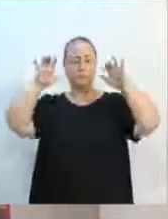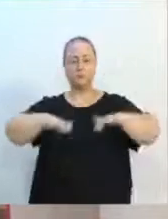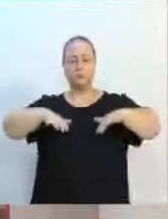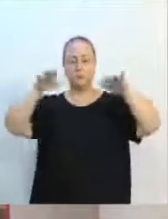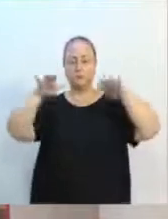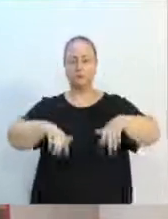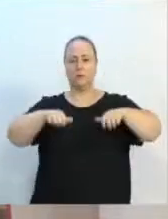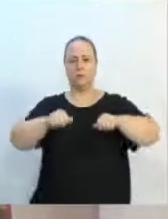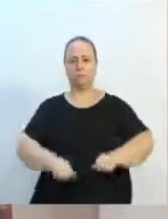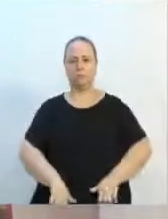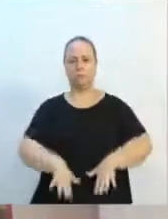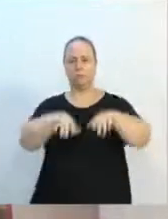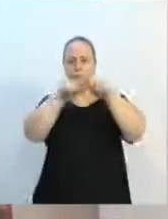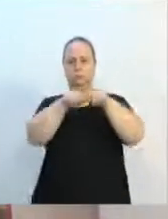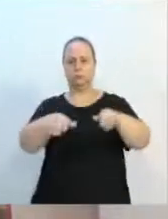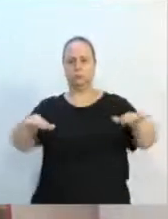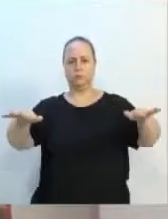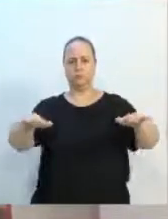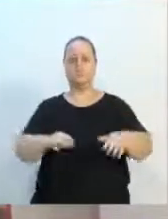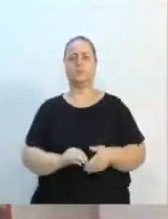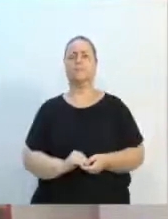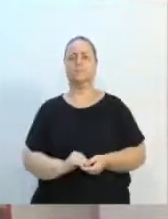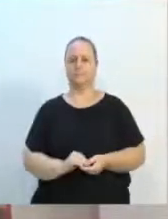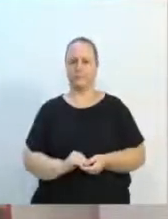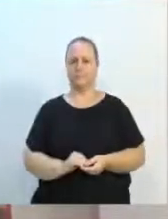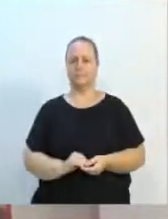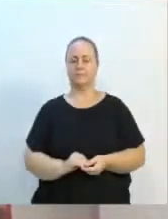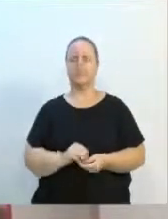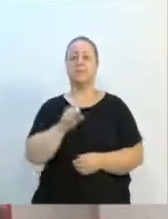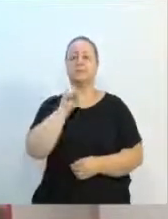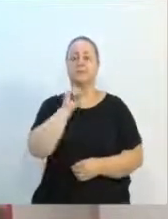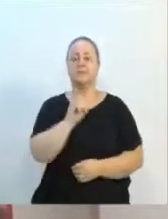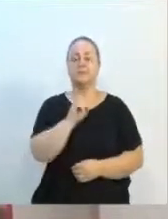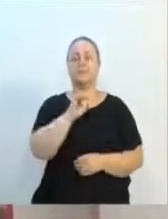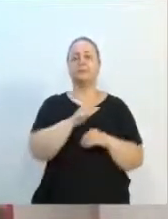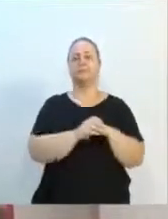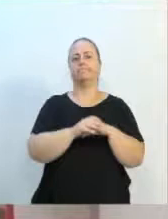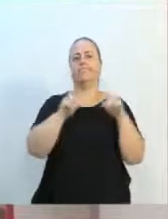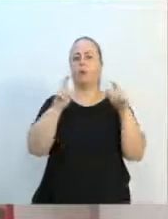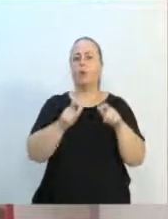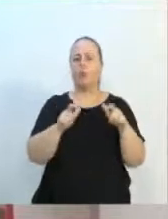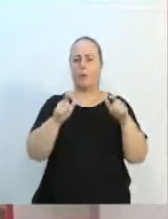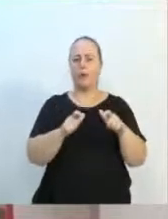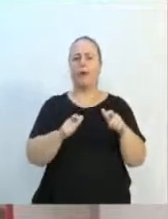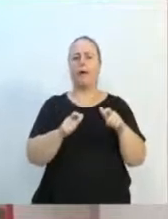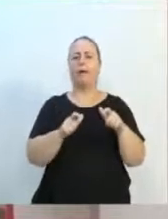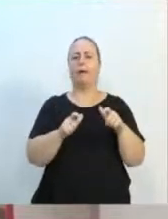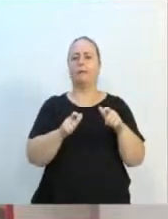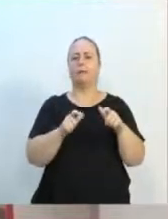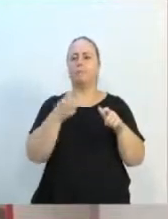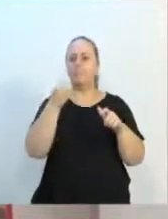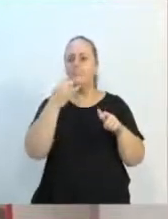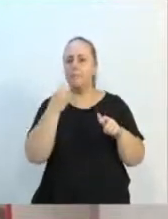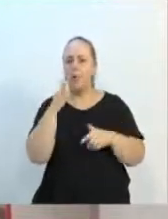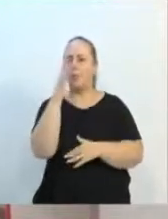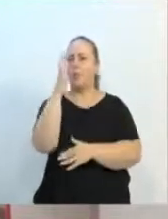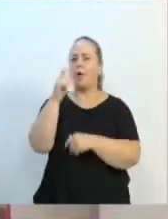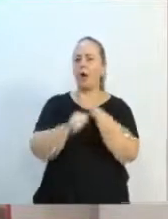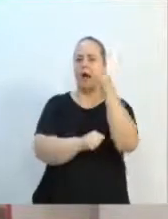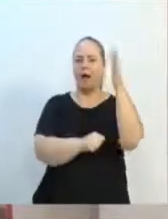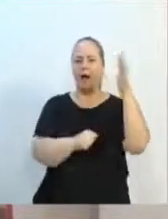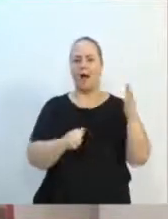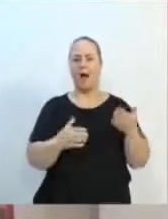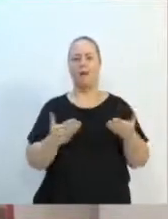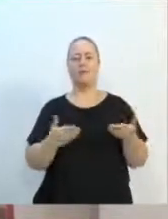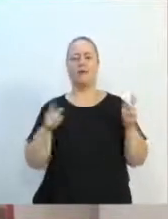e uma região plenamente arborizada dentro de um espaço urbano pode reduzir em até 10 graus a